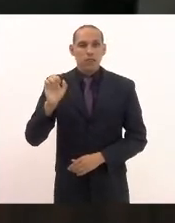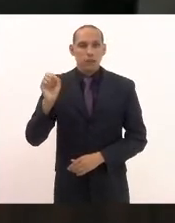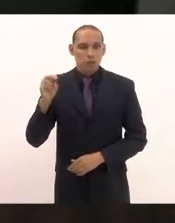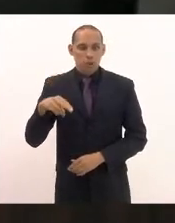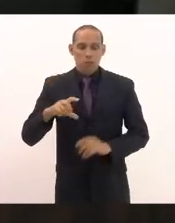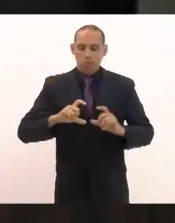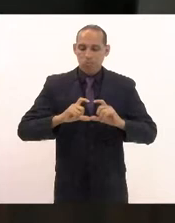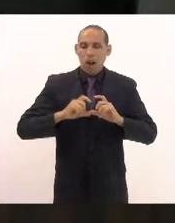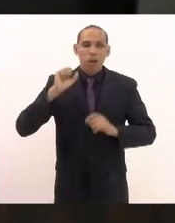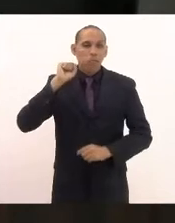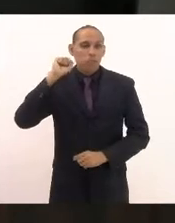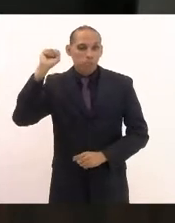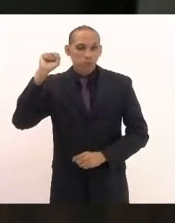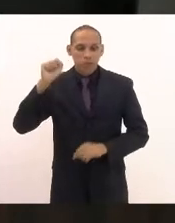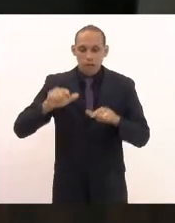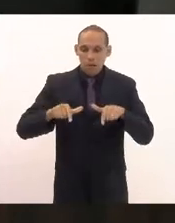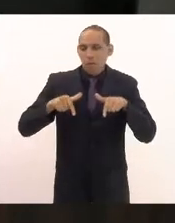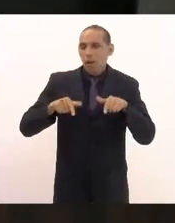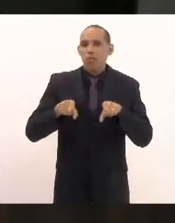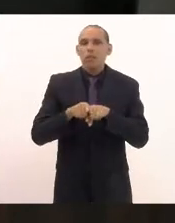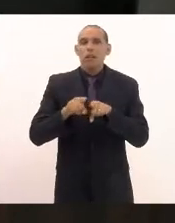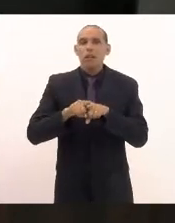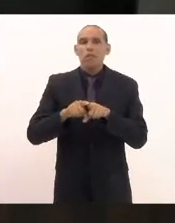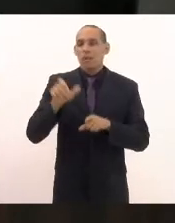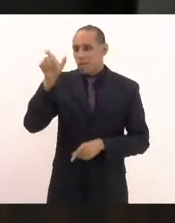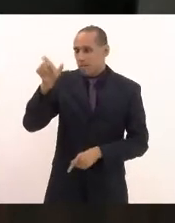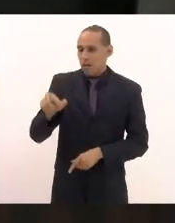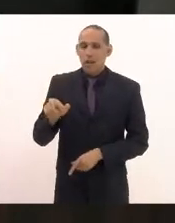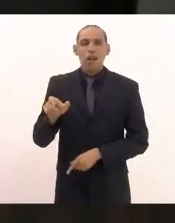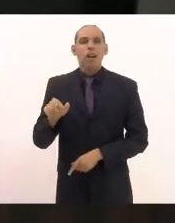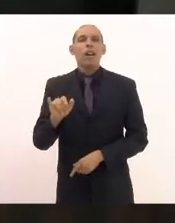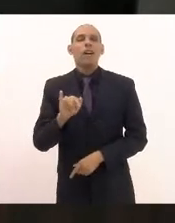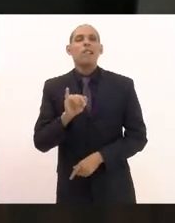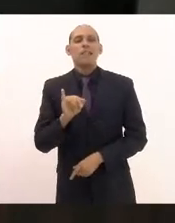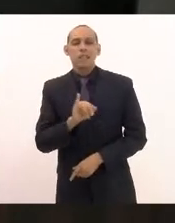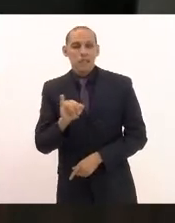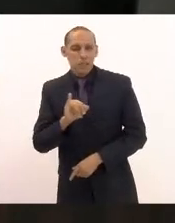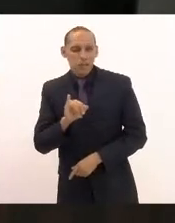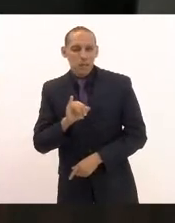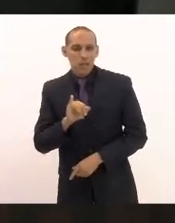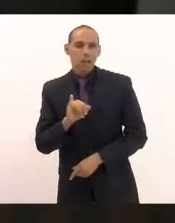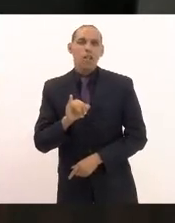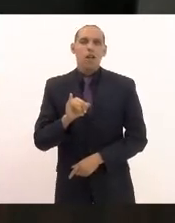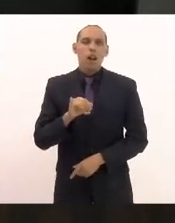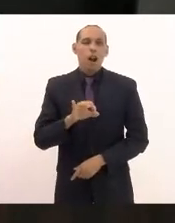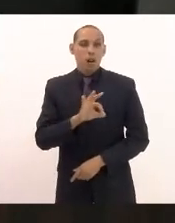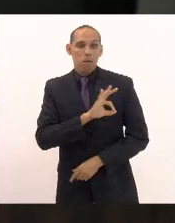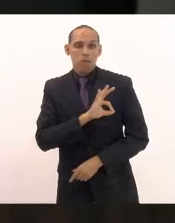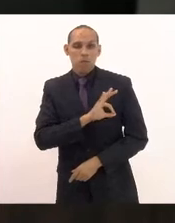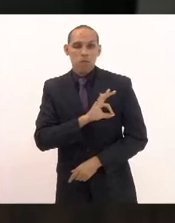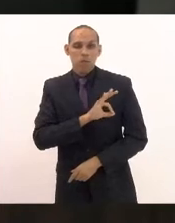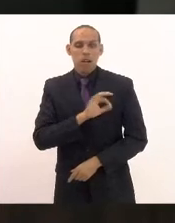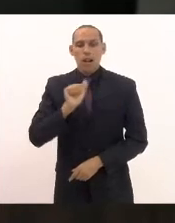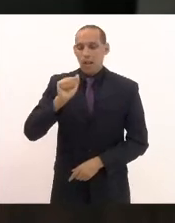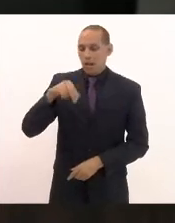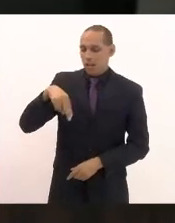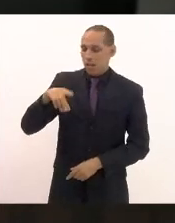medalha Tiradentes, respectivo diploma pós-morte ao inspetor de Polícia Civil do Estado do Rio de Janeiro, André Leonardo de